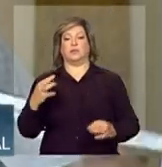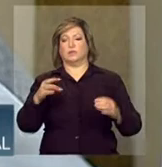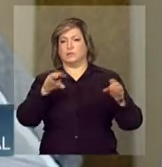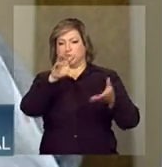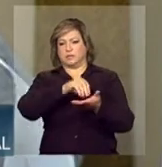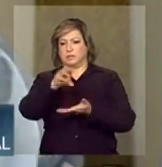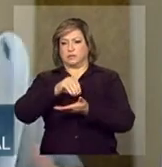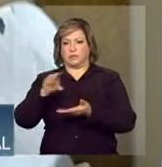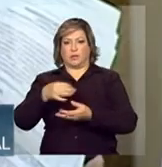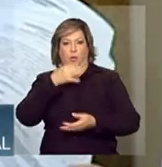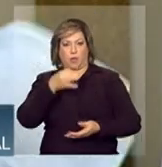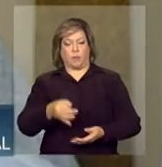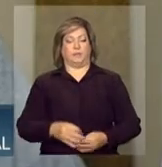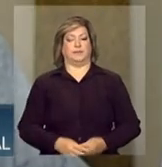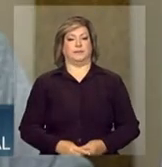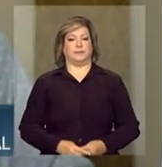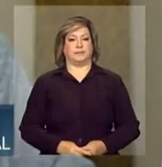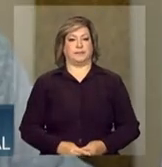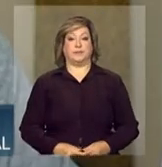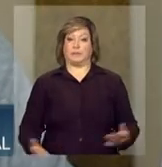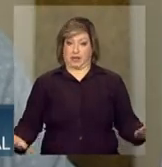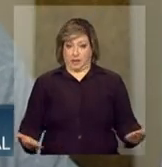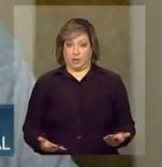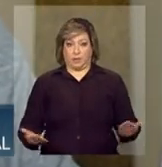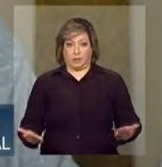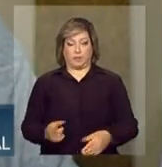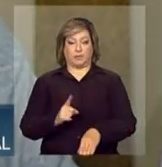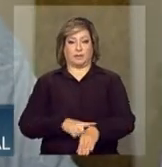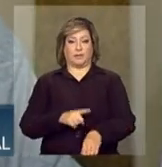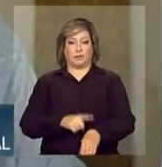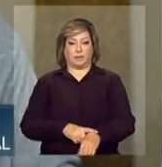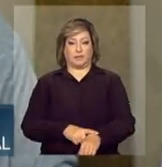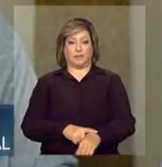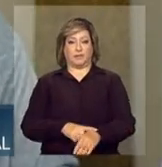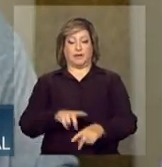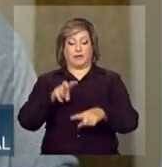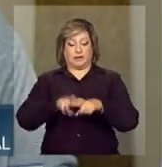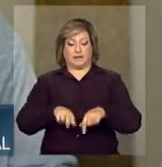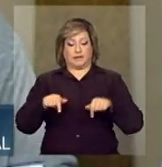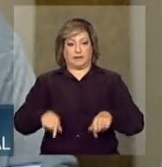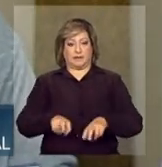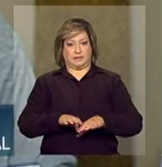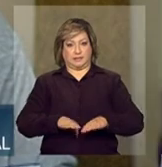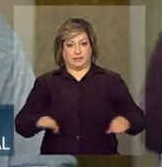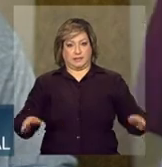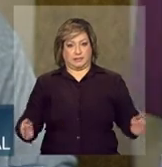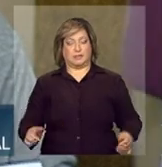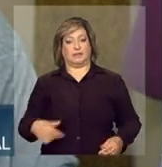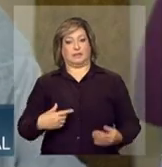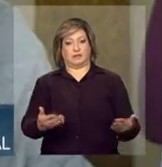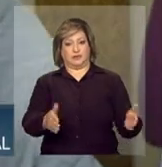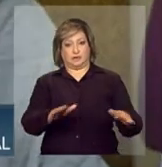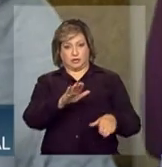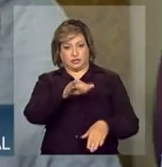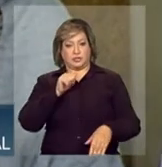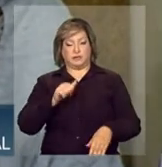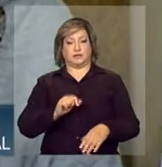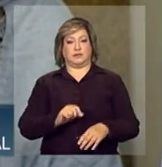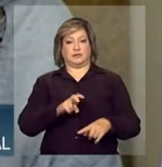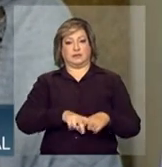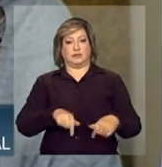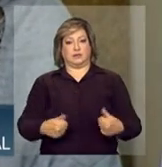contribuições. E, nesse momento, para compor a mesa, eu quero convidar o